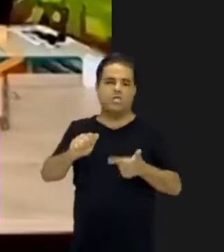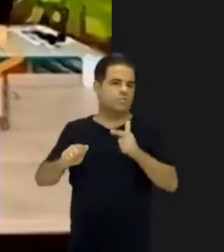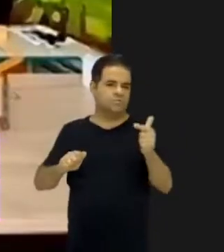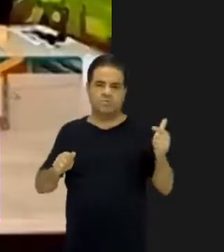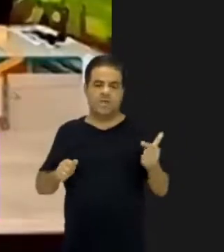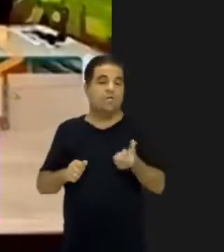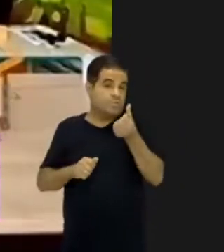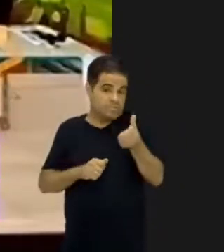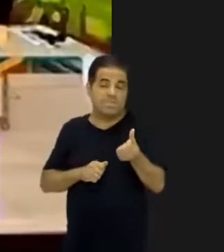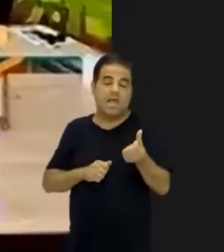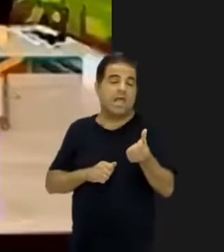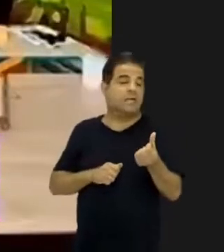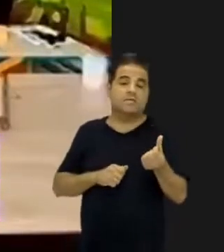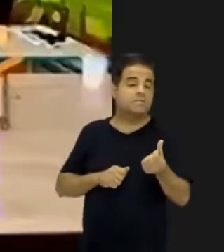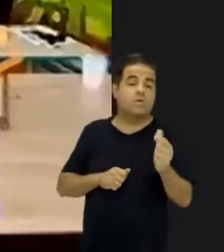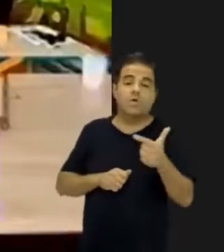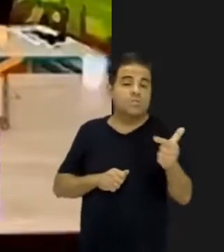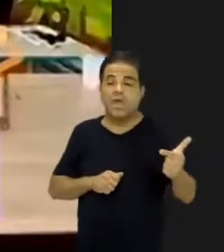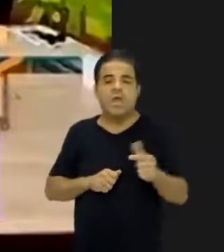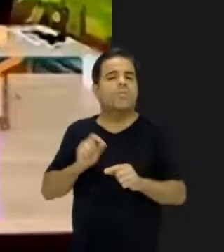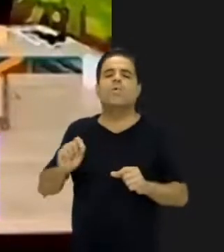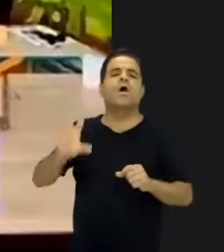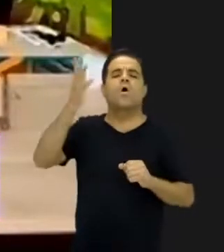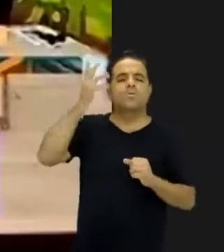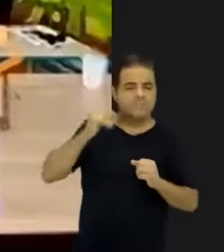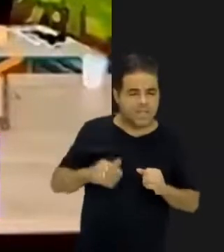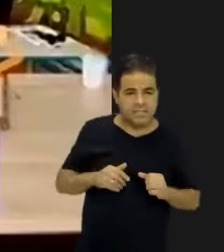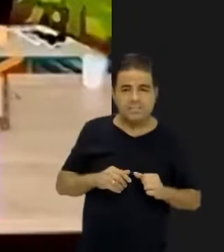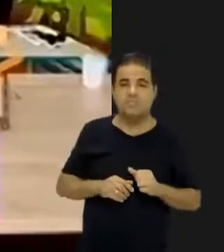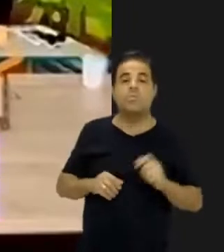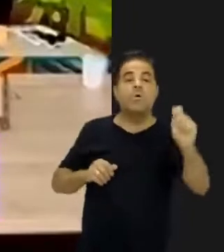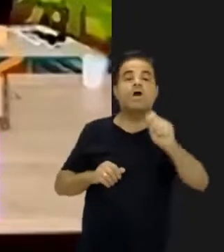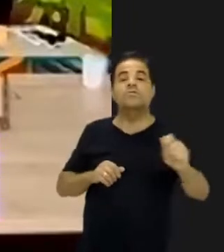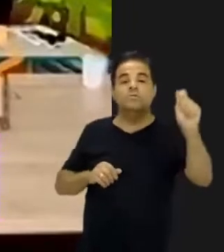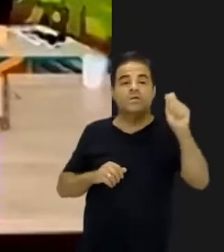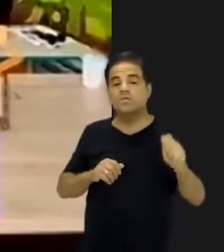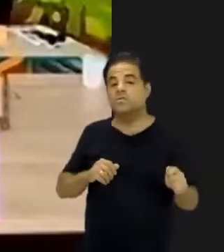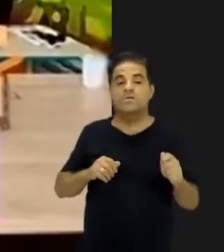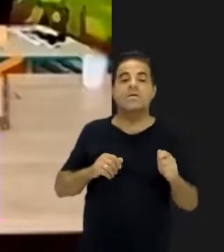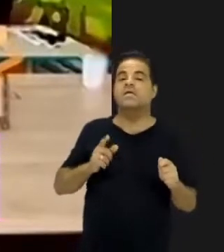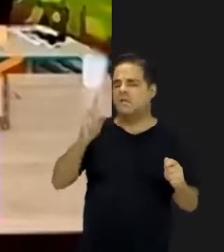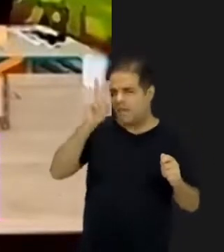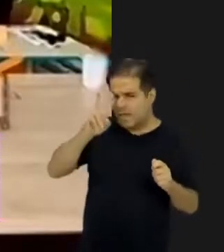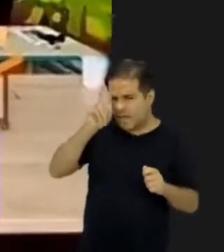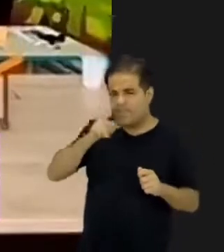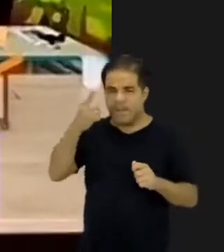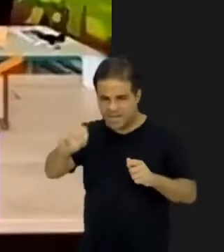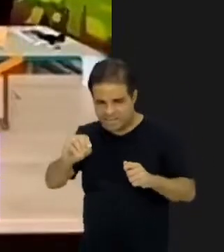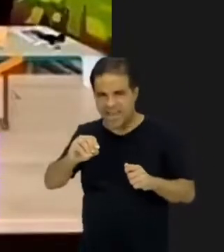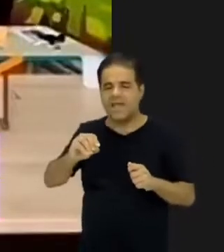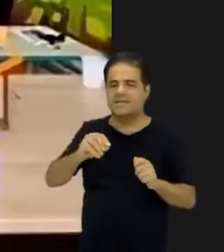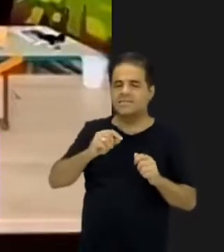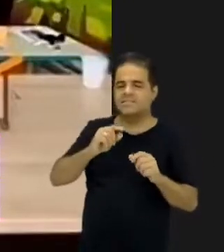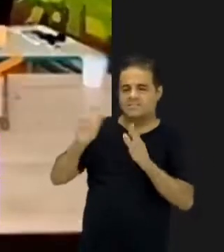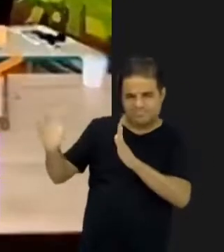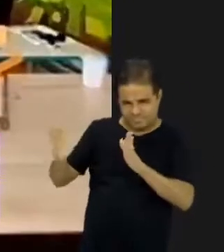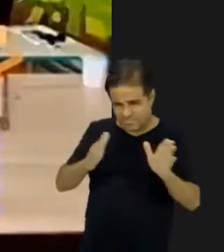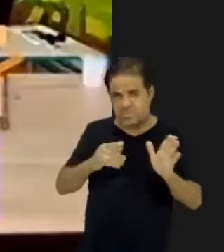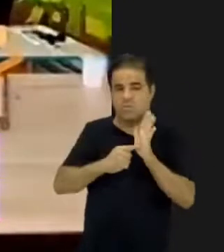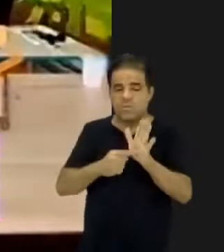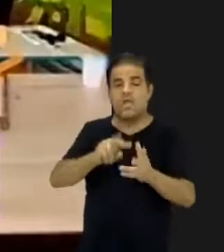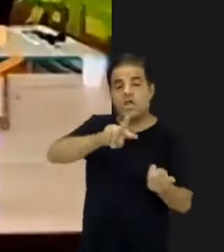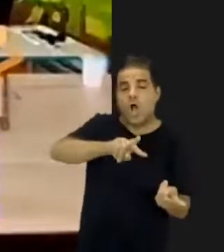que eu tenho 6, né? Eu não tenho saída. O que acontece aqui? O Arduino ele tem um conversor. Lembra daqueles 10 bits que eu te falei? Ele